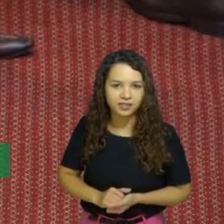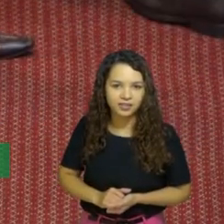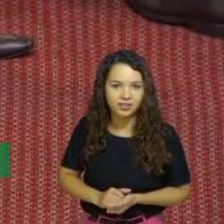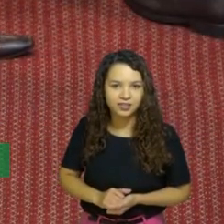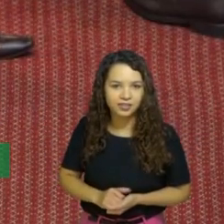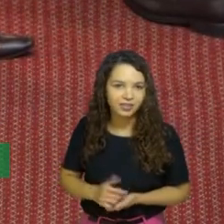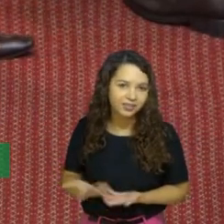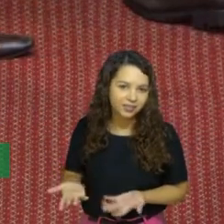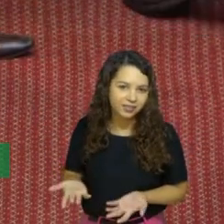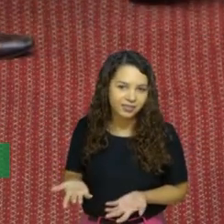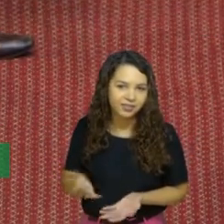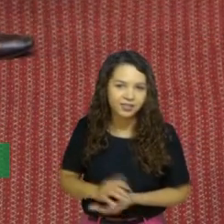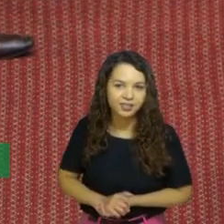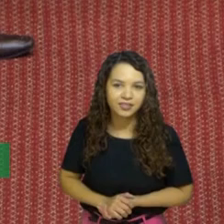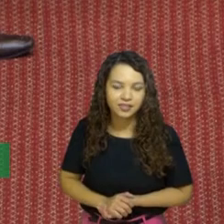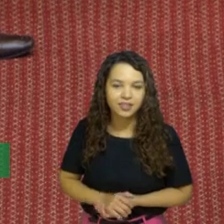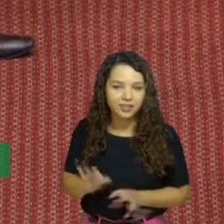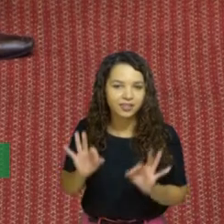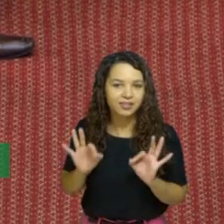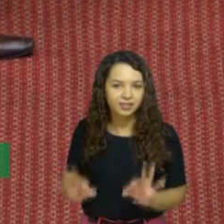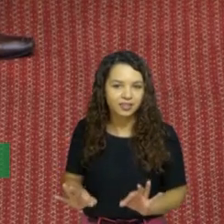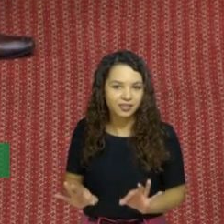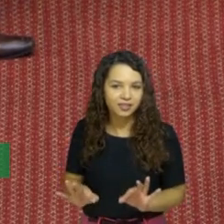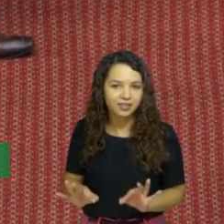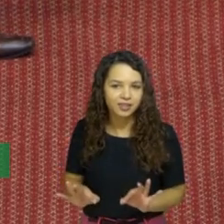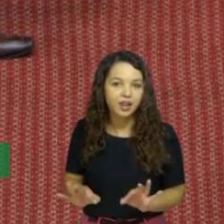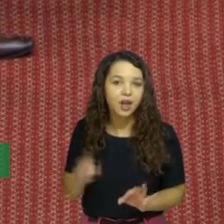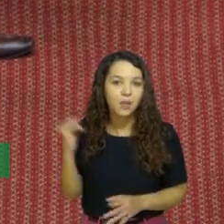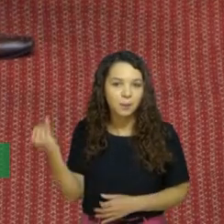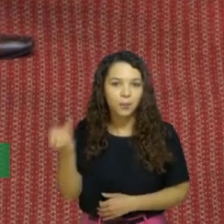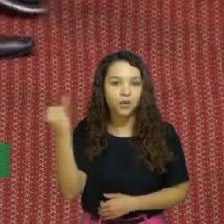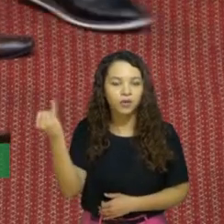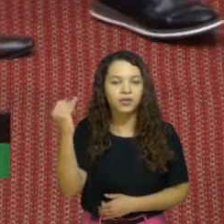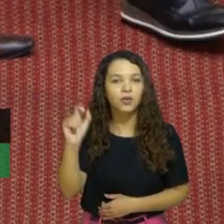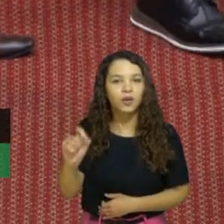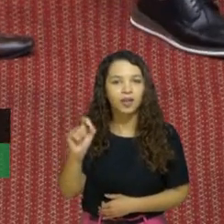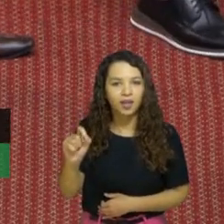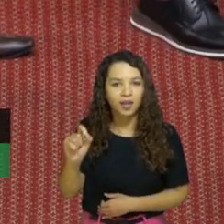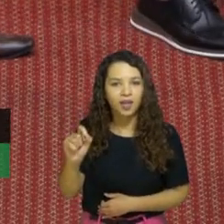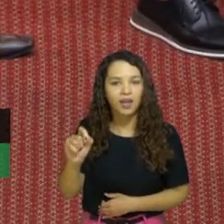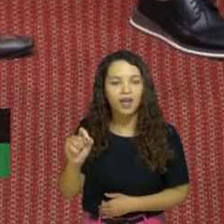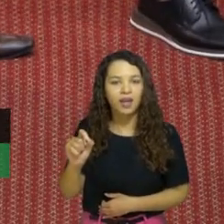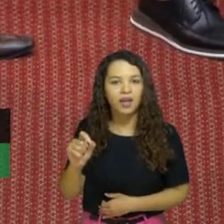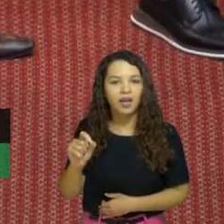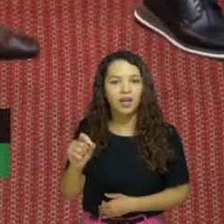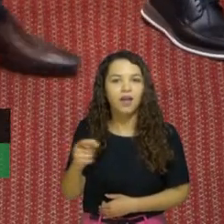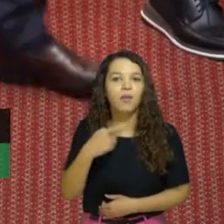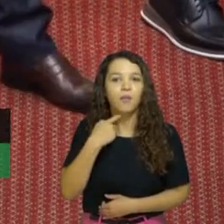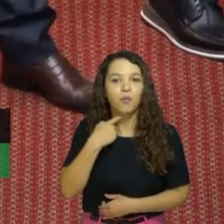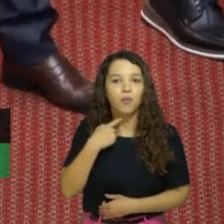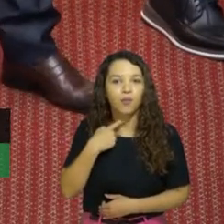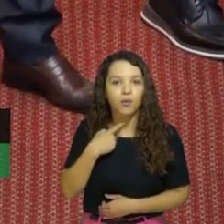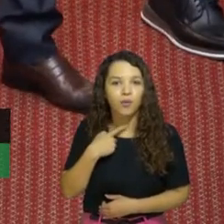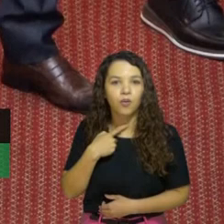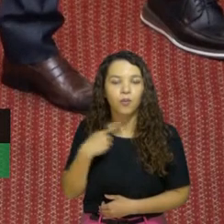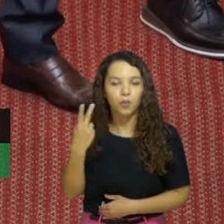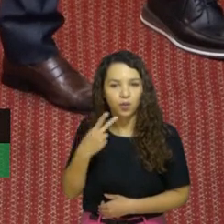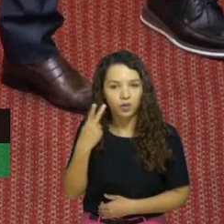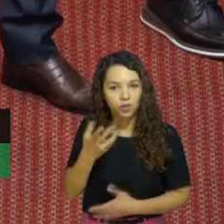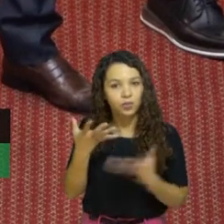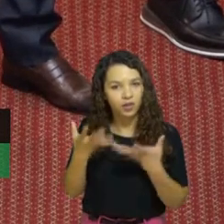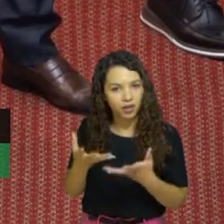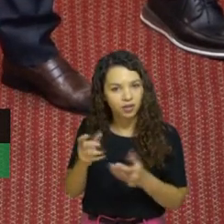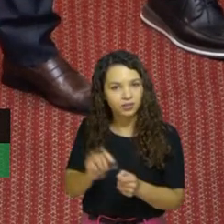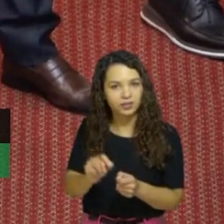Mas, com certeza, o que importa é a motivação, a vontade política de fazer. E eu